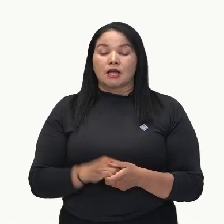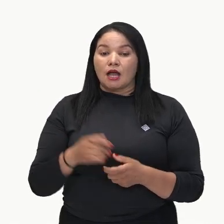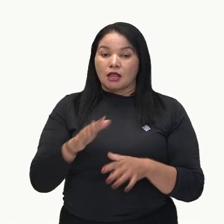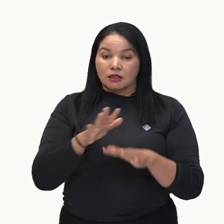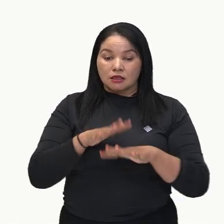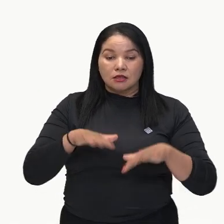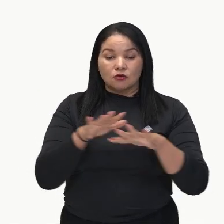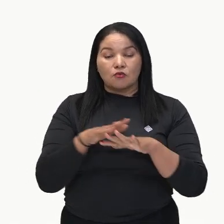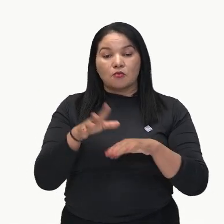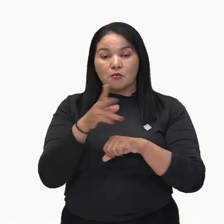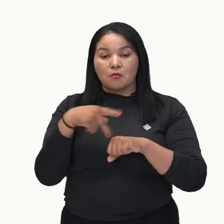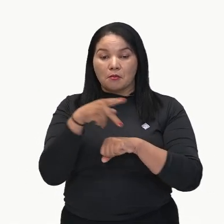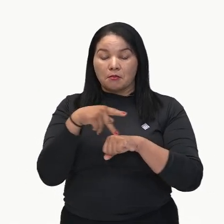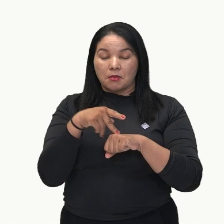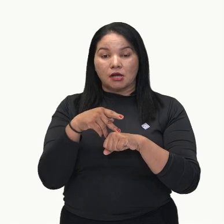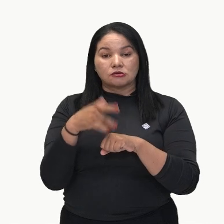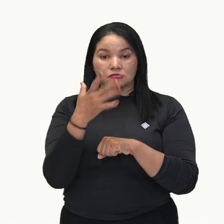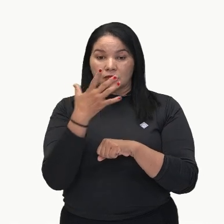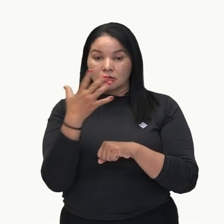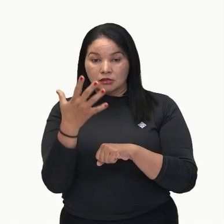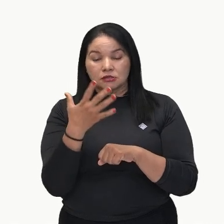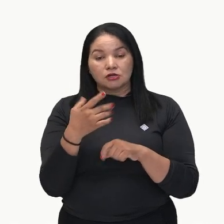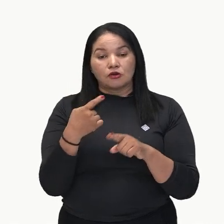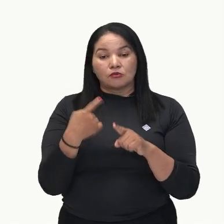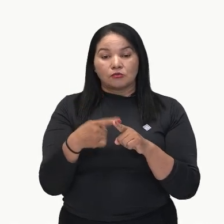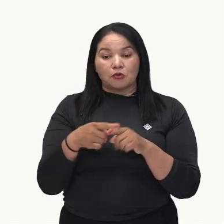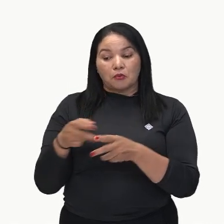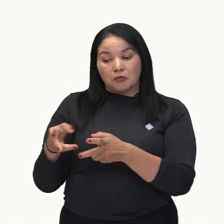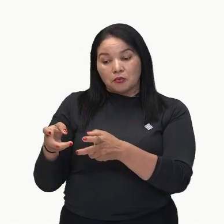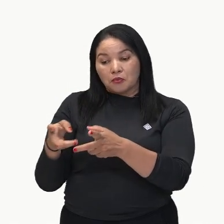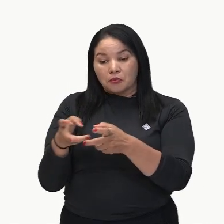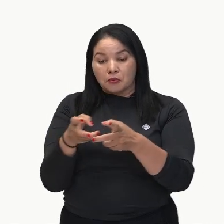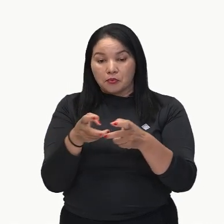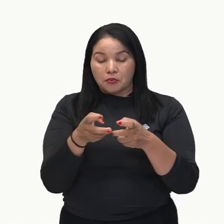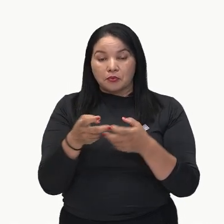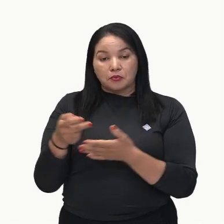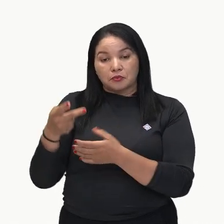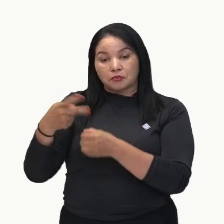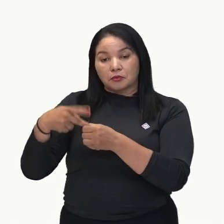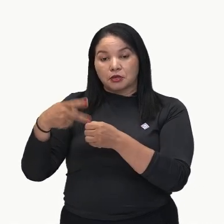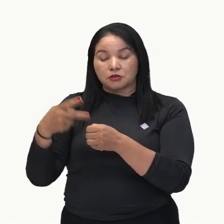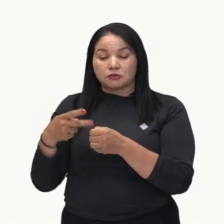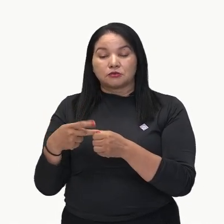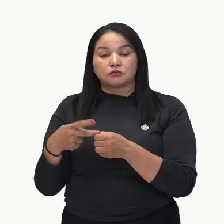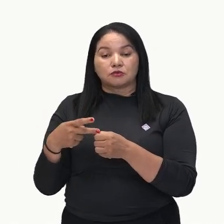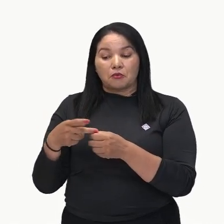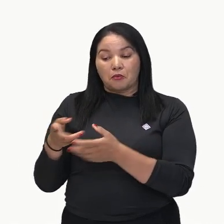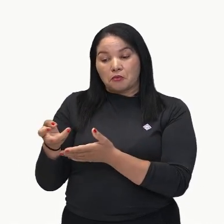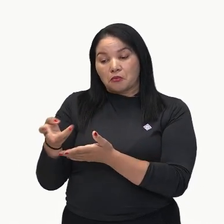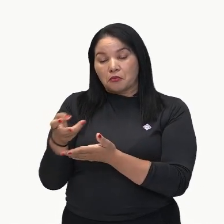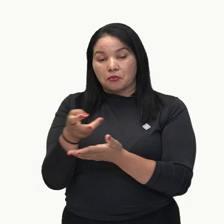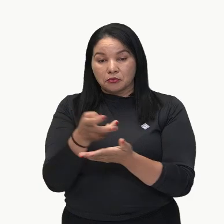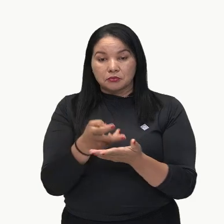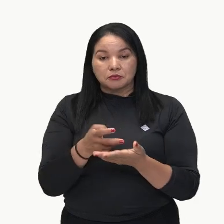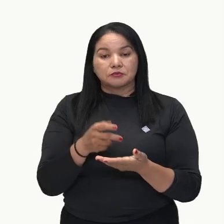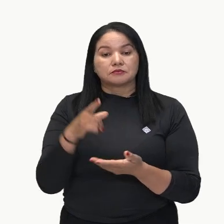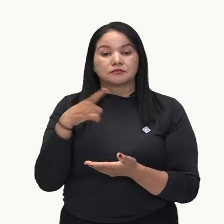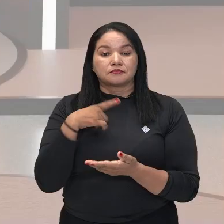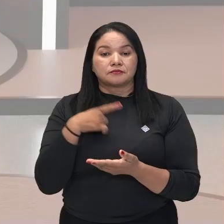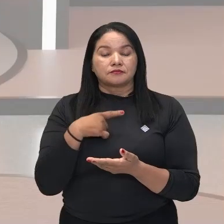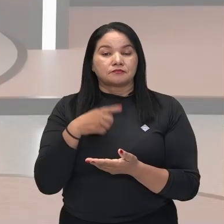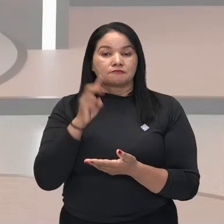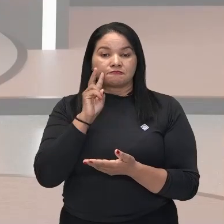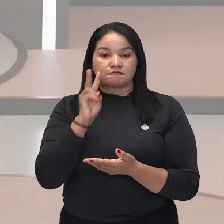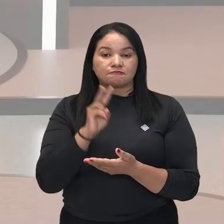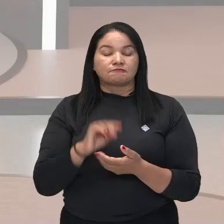muito atenção aí por sua extração de petróleo, tá bom, gente? Então, aí a gente